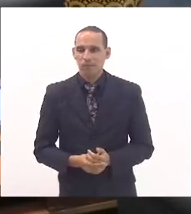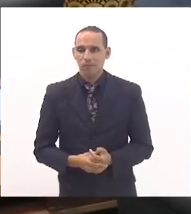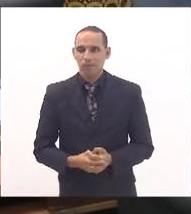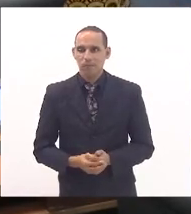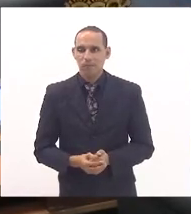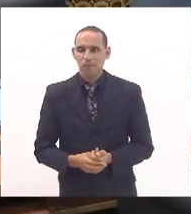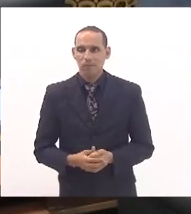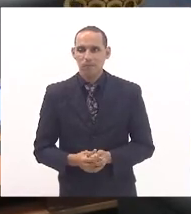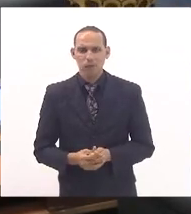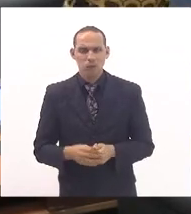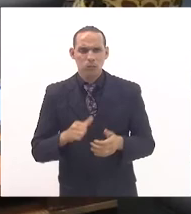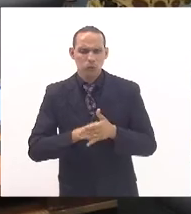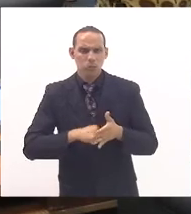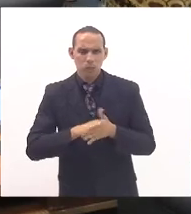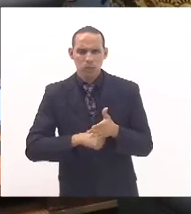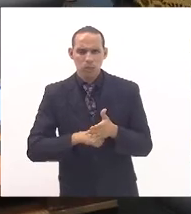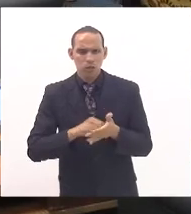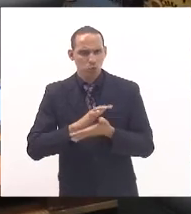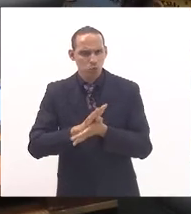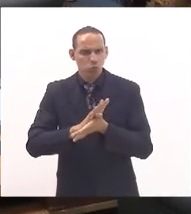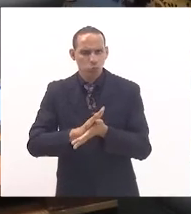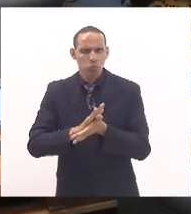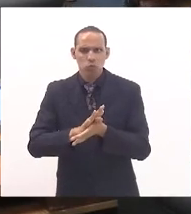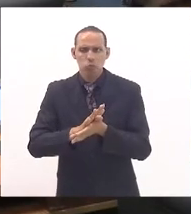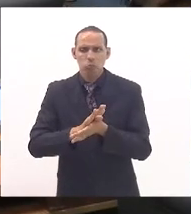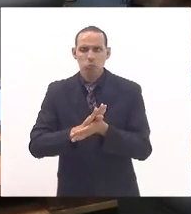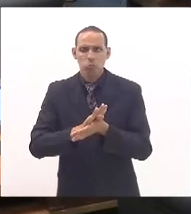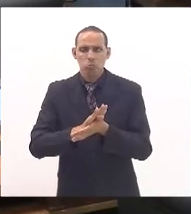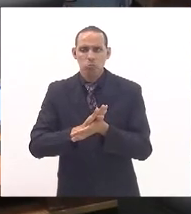De Combate às Discriminações.